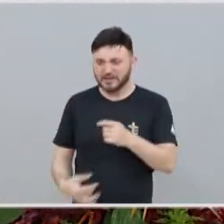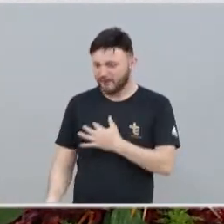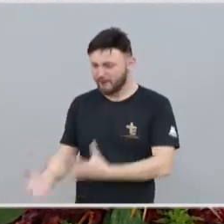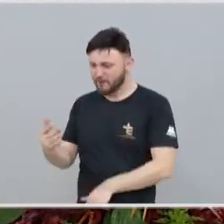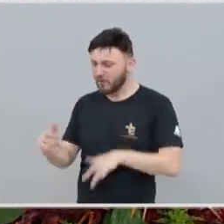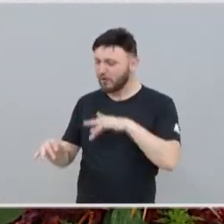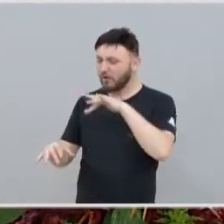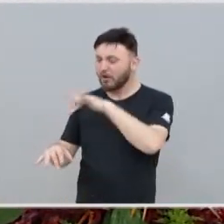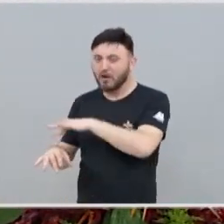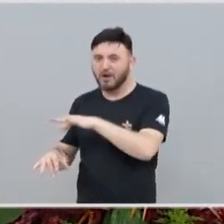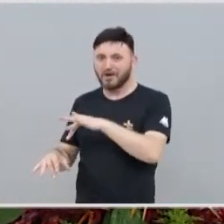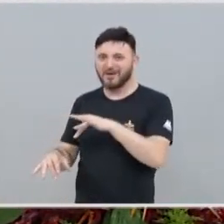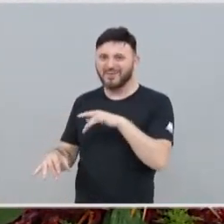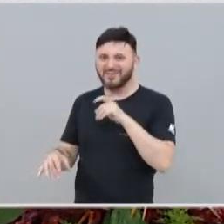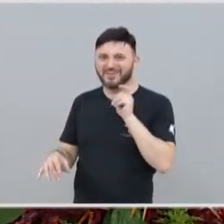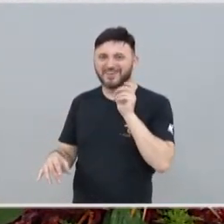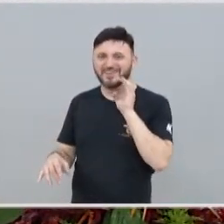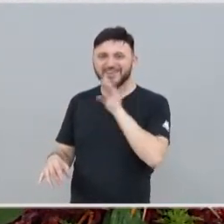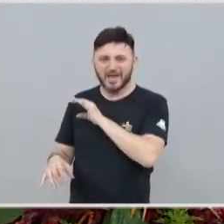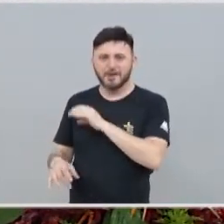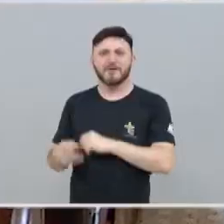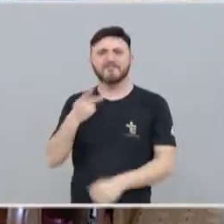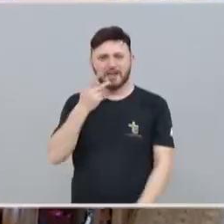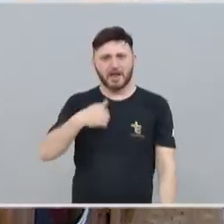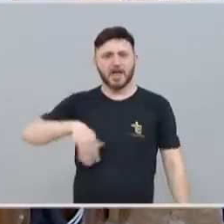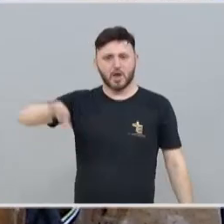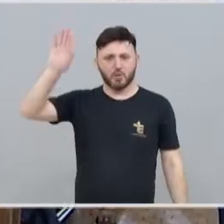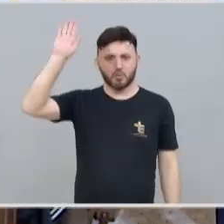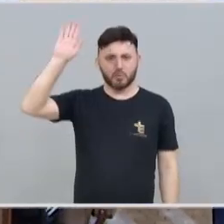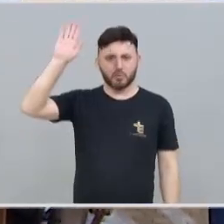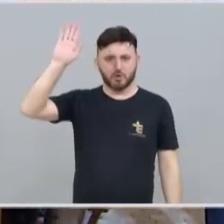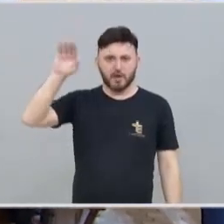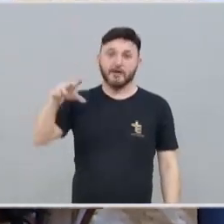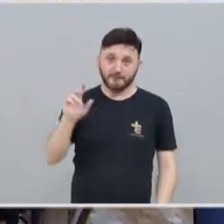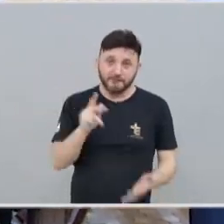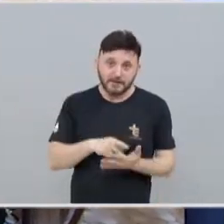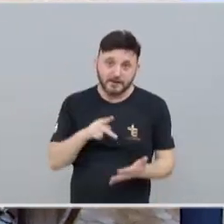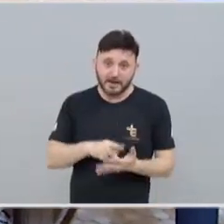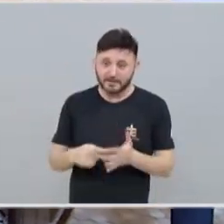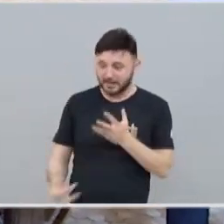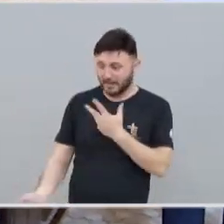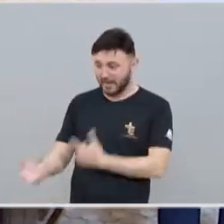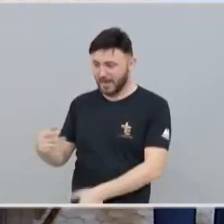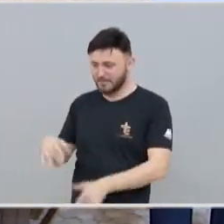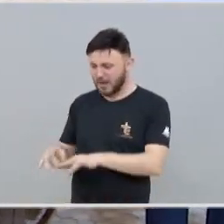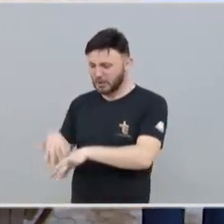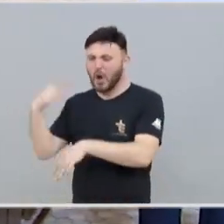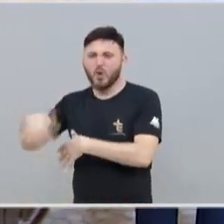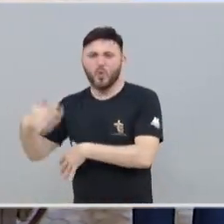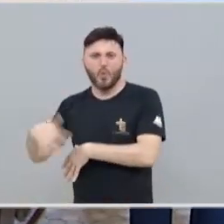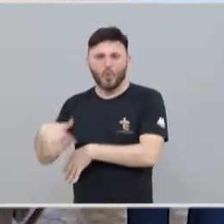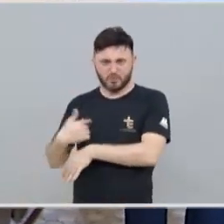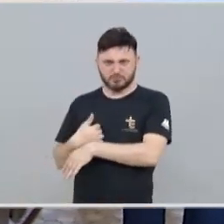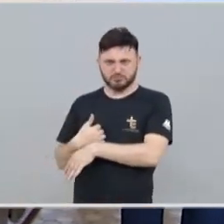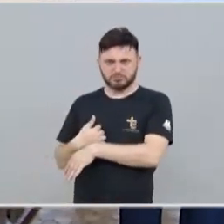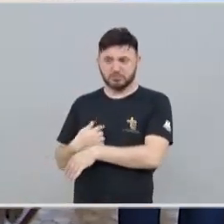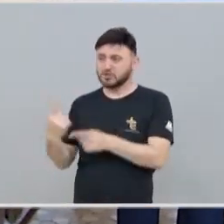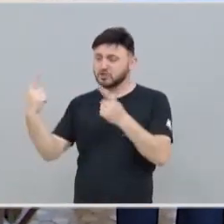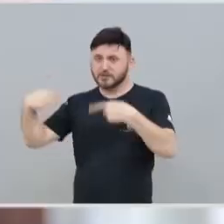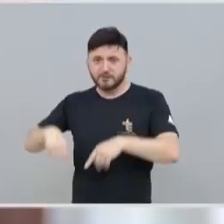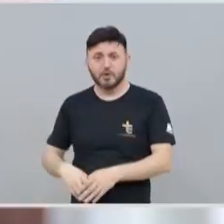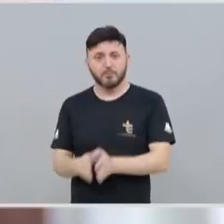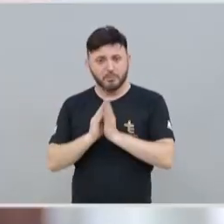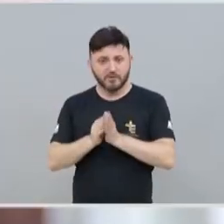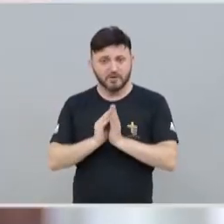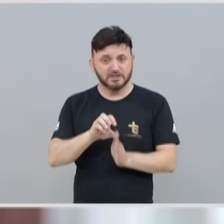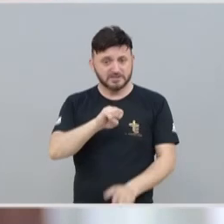quem acha que queima diga eu eu quem não acha bem por mão eu desafio por favor faça o